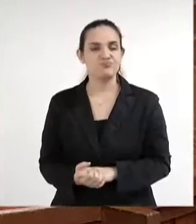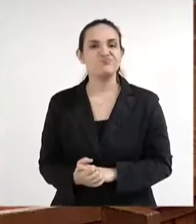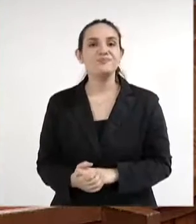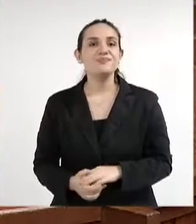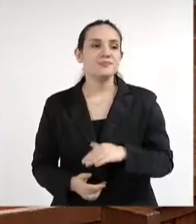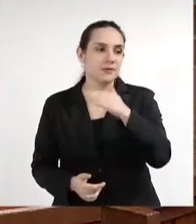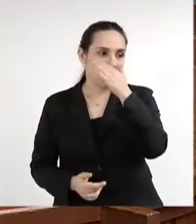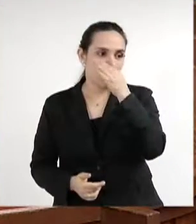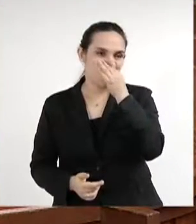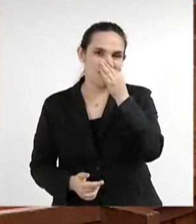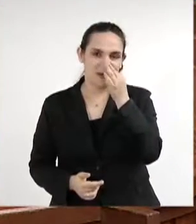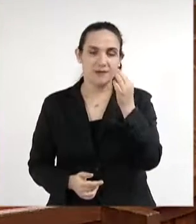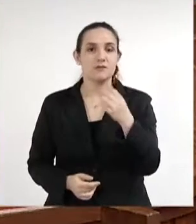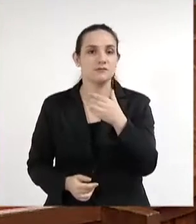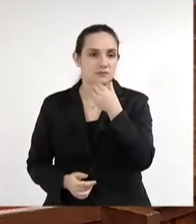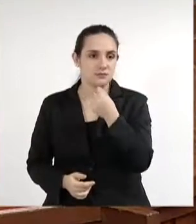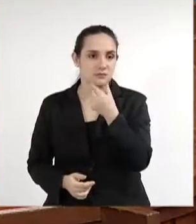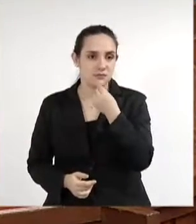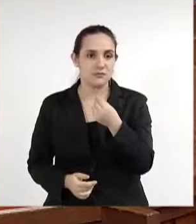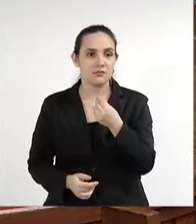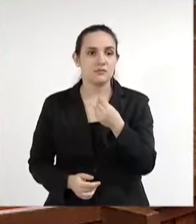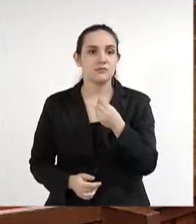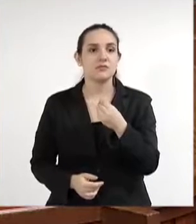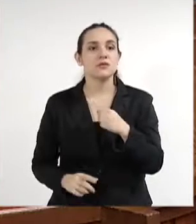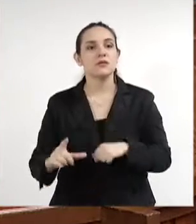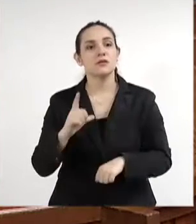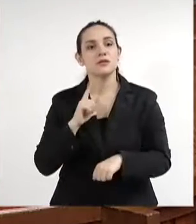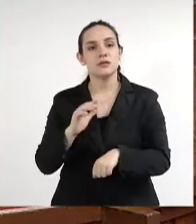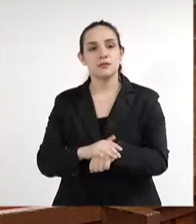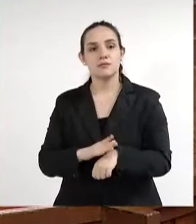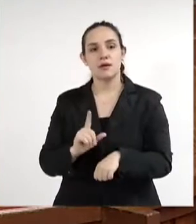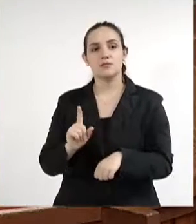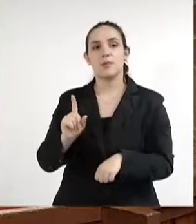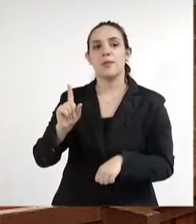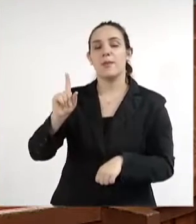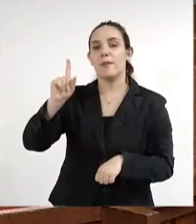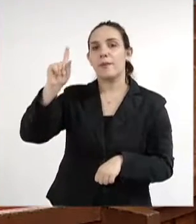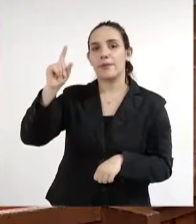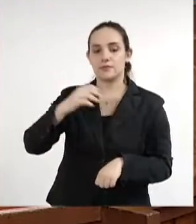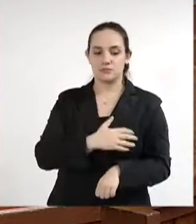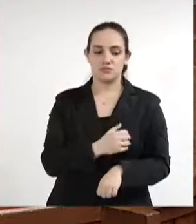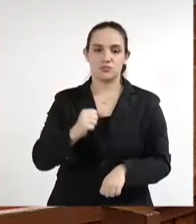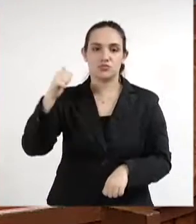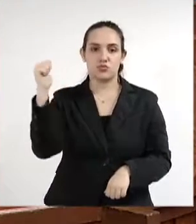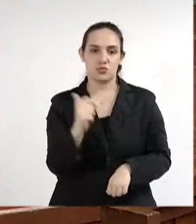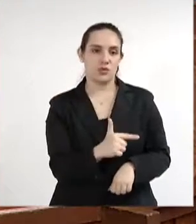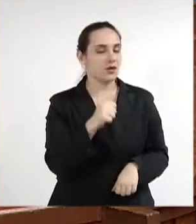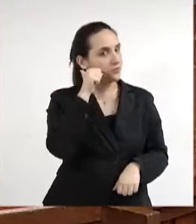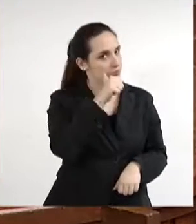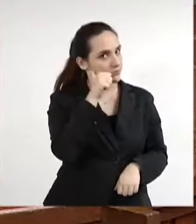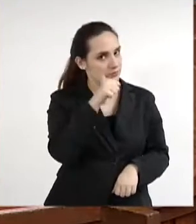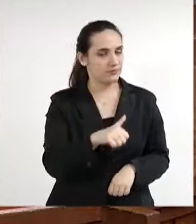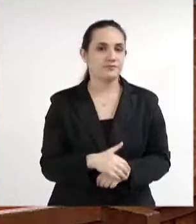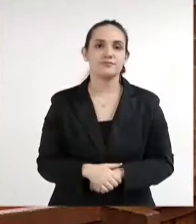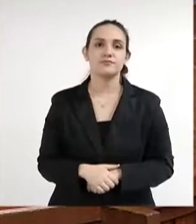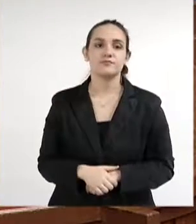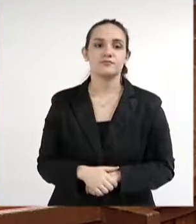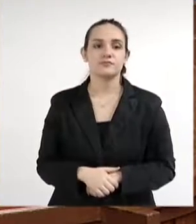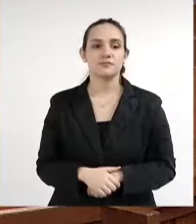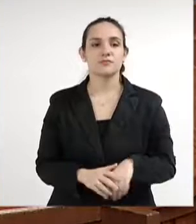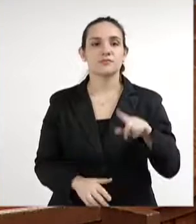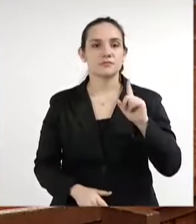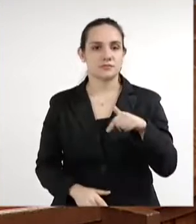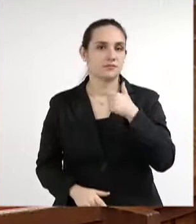As pessoas do sexo masculino têm uma propensão maior a se suicidar do que as do sexo feminino. E os